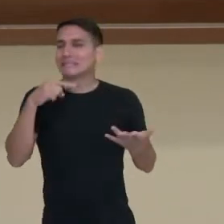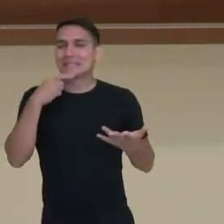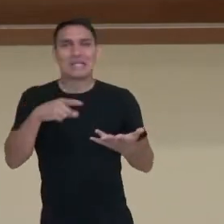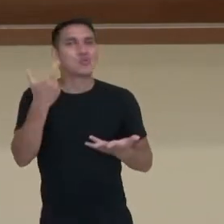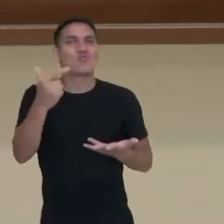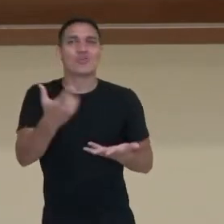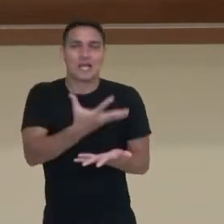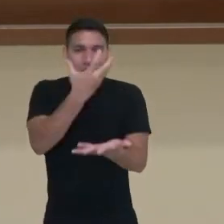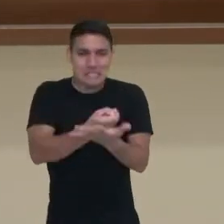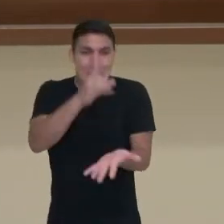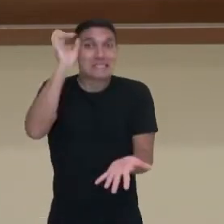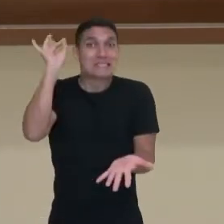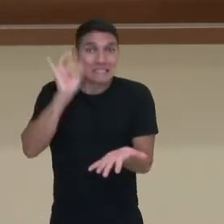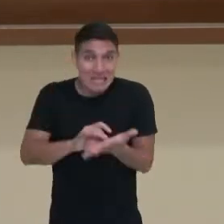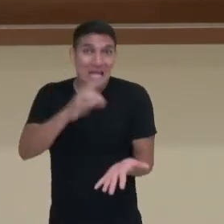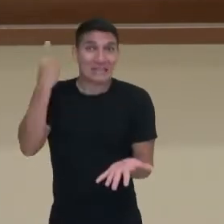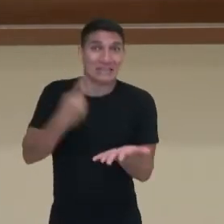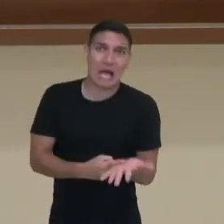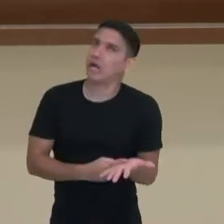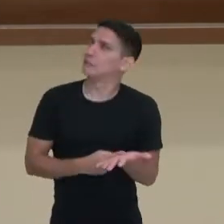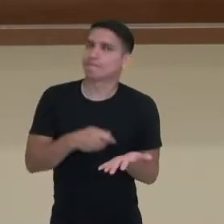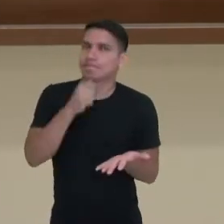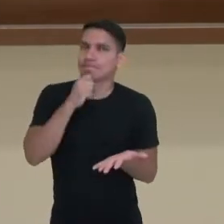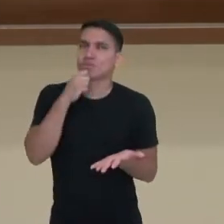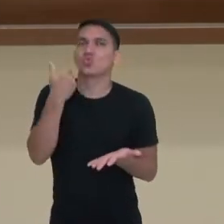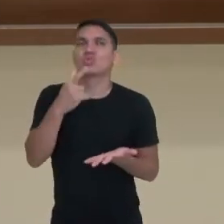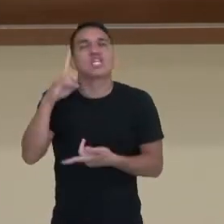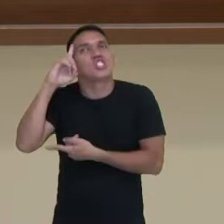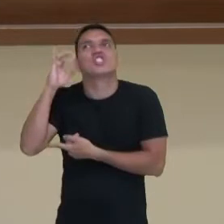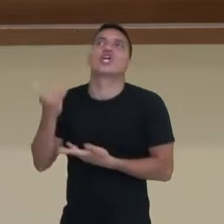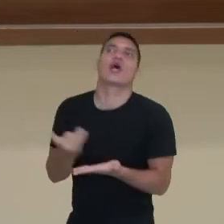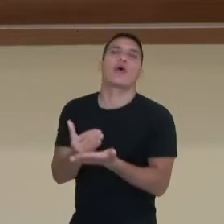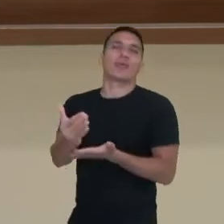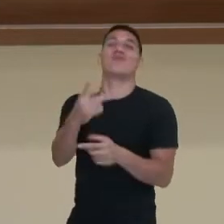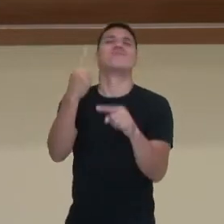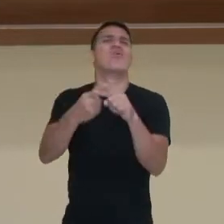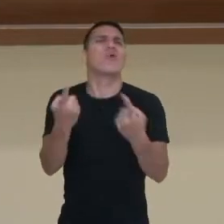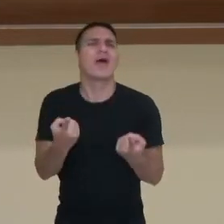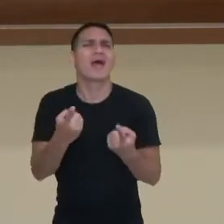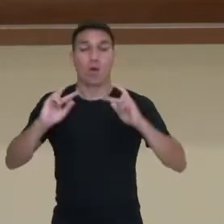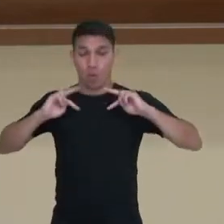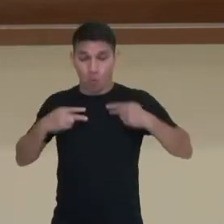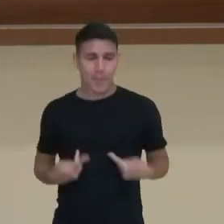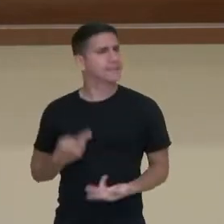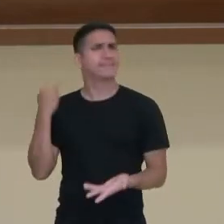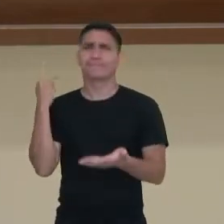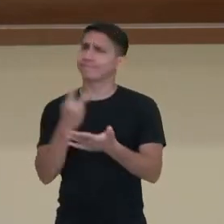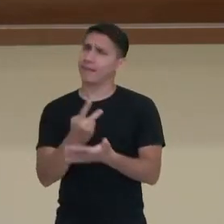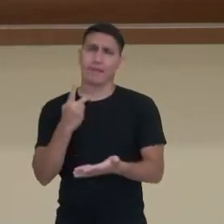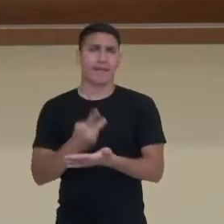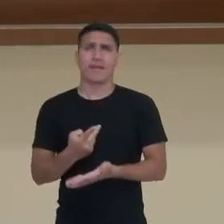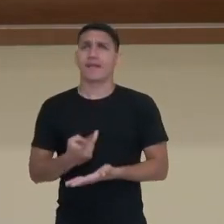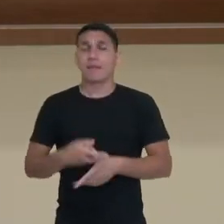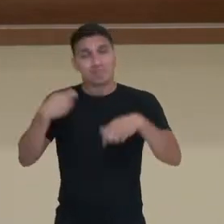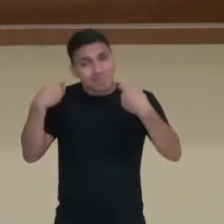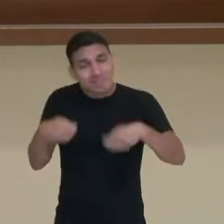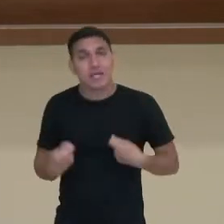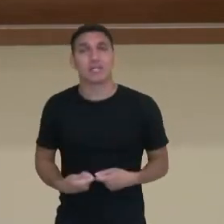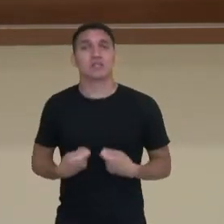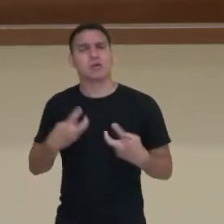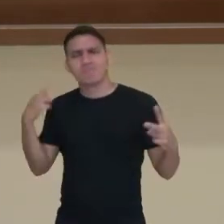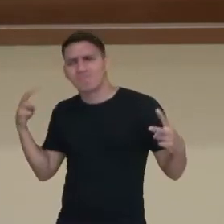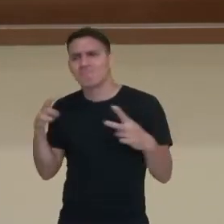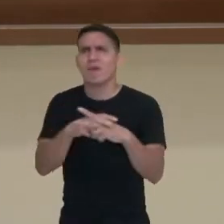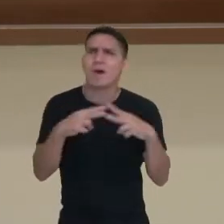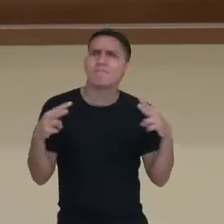exatamente colocar uma data. Por quê? Porque o ser humano sempre teve que lutar. Ele teve